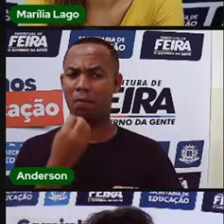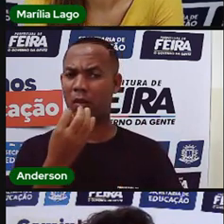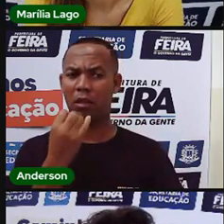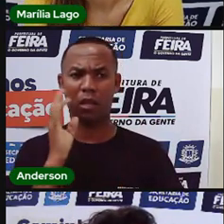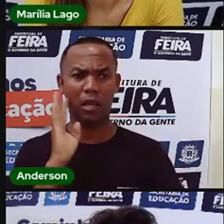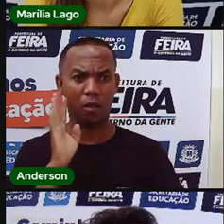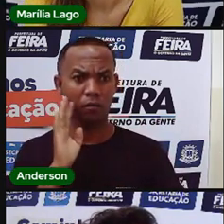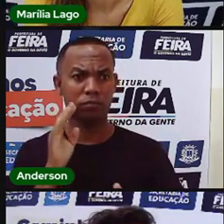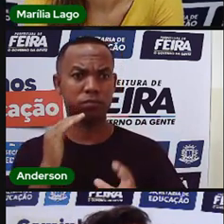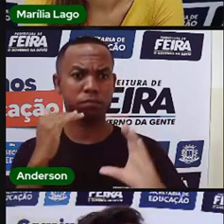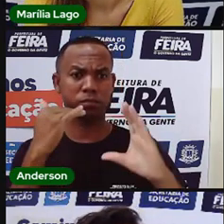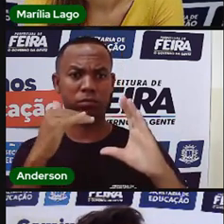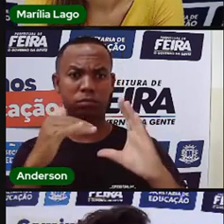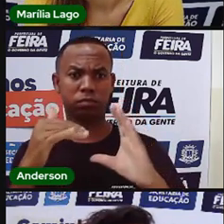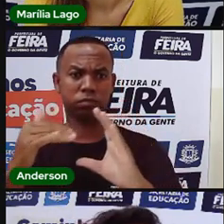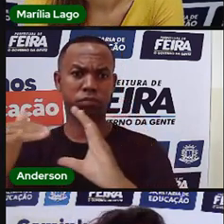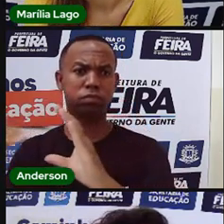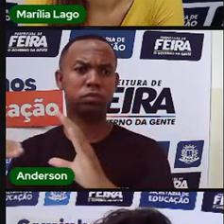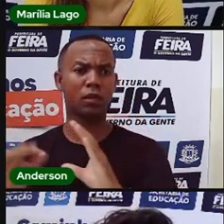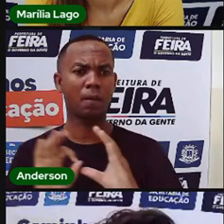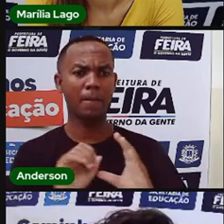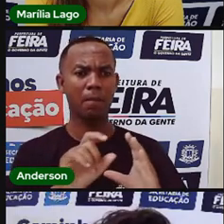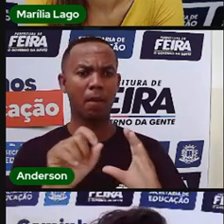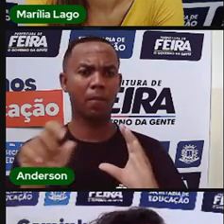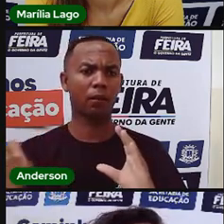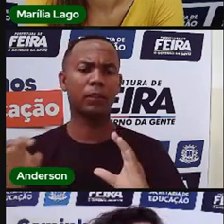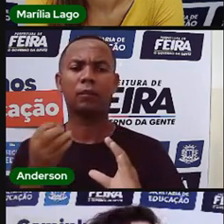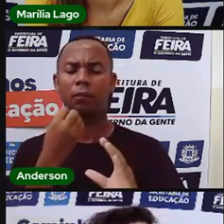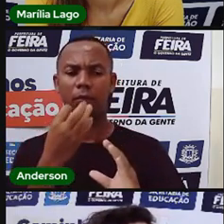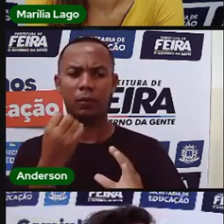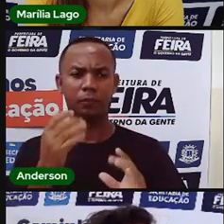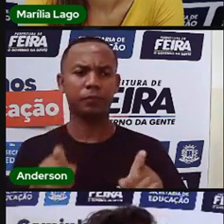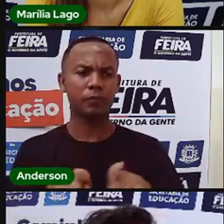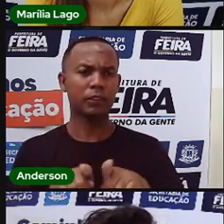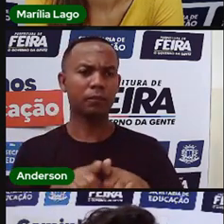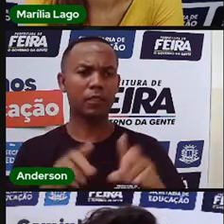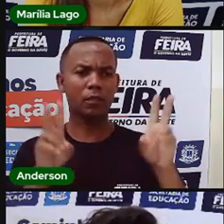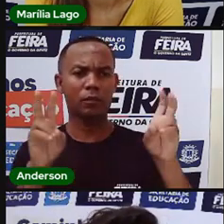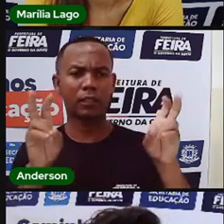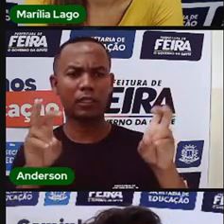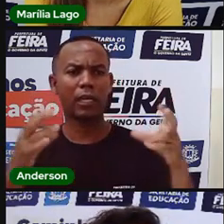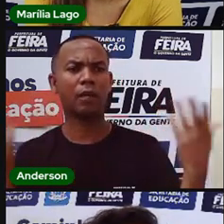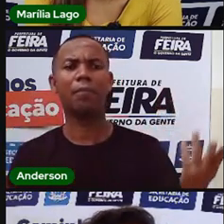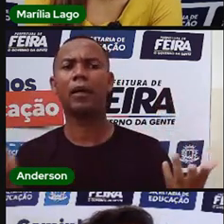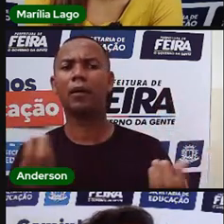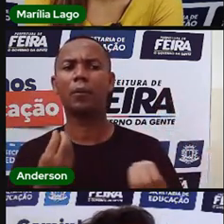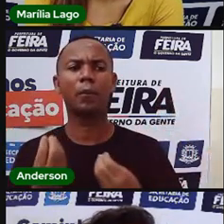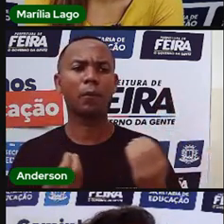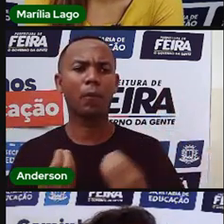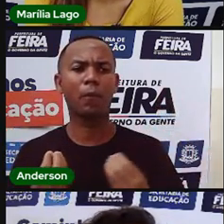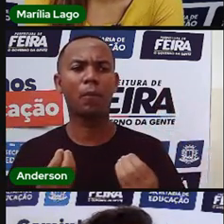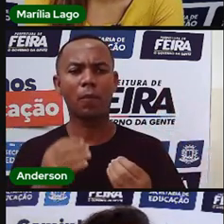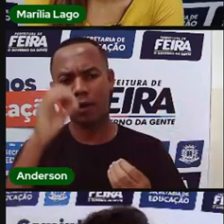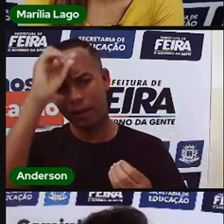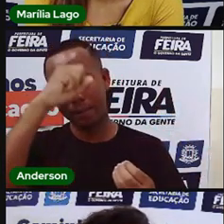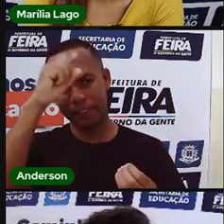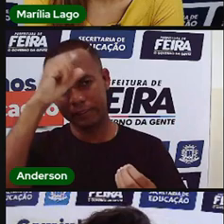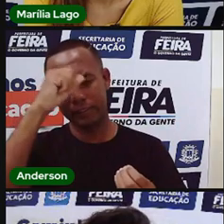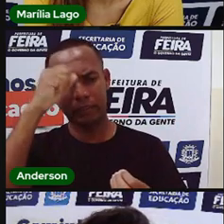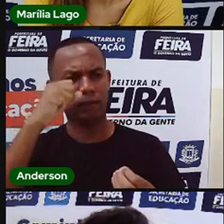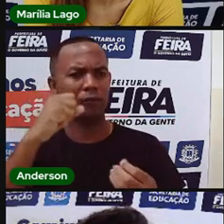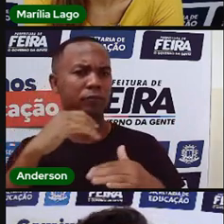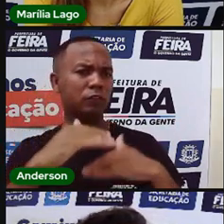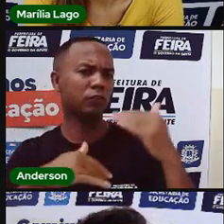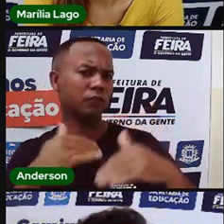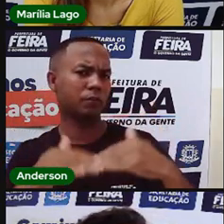têm interesse em saber, tanto sobre o que Marília falou ou sobre a própria Marília, né? Dicas e mais.